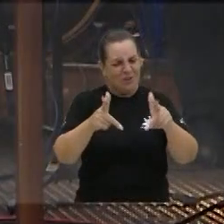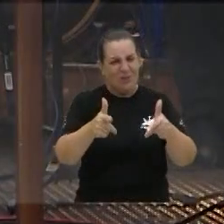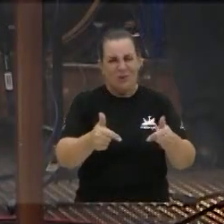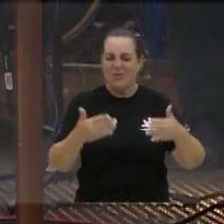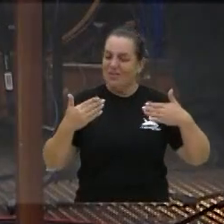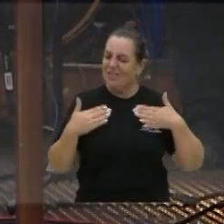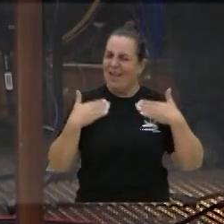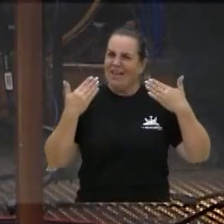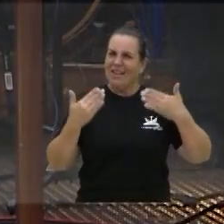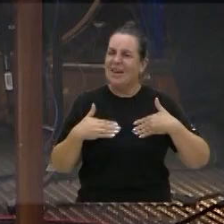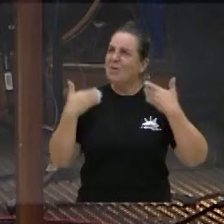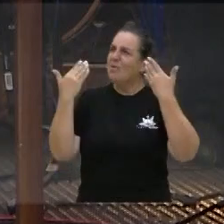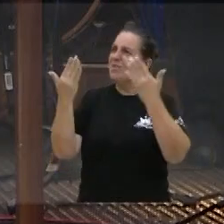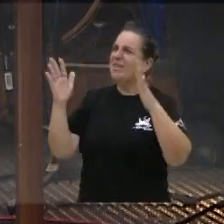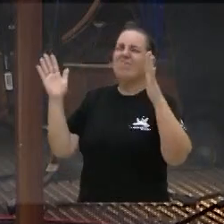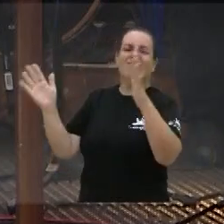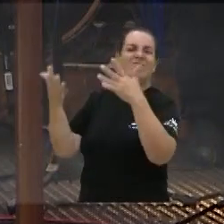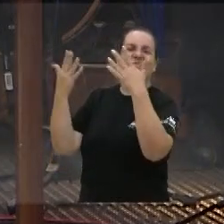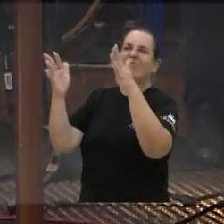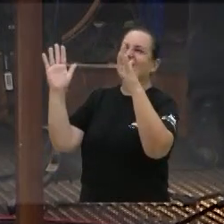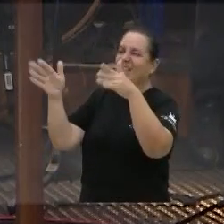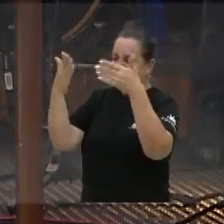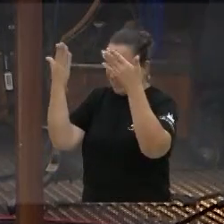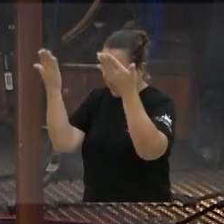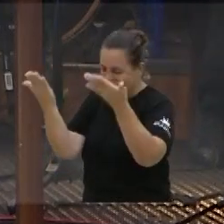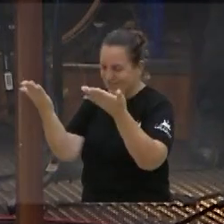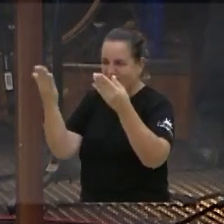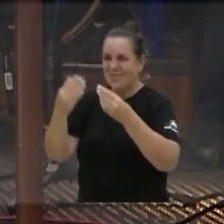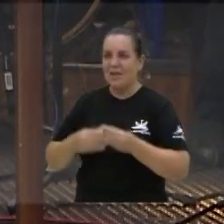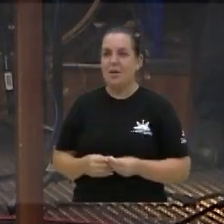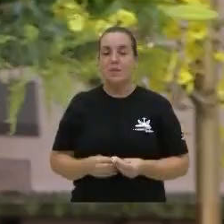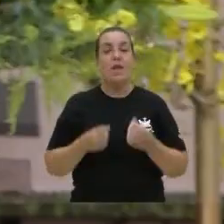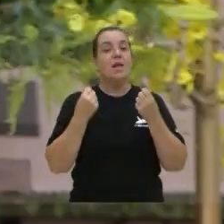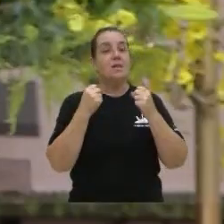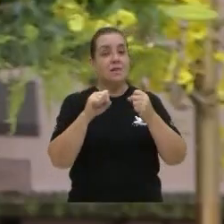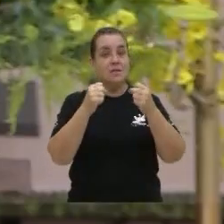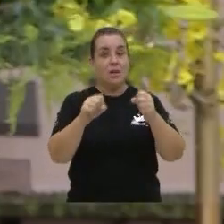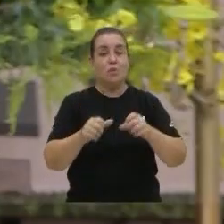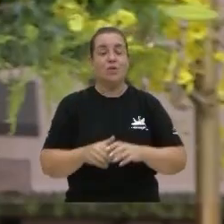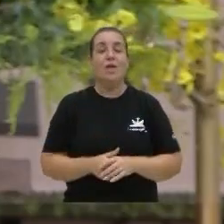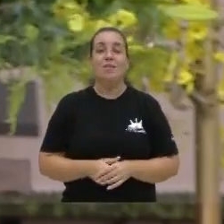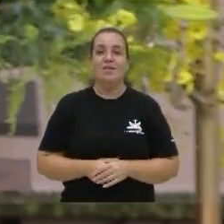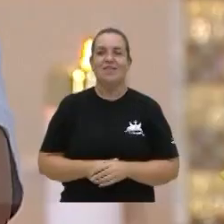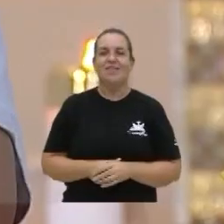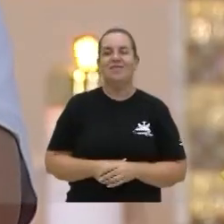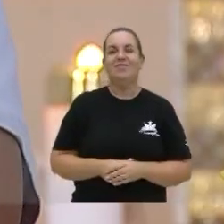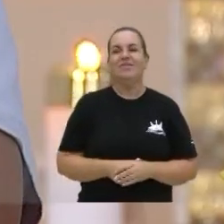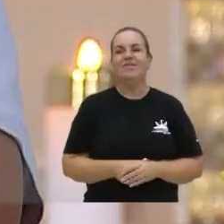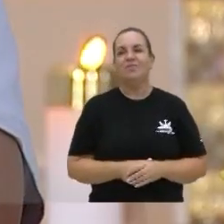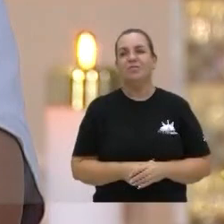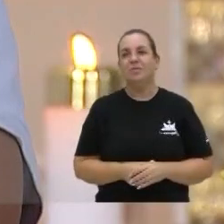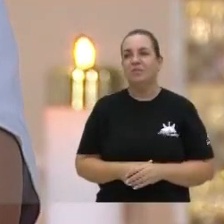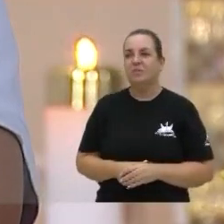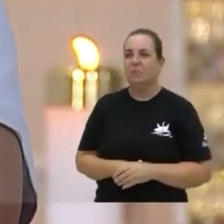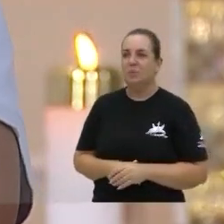nós, alegremo-nos e nele exultemos. Salmodiemos.